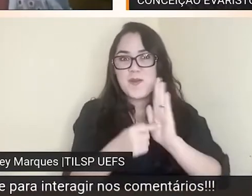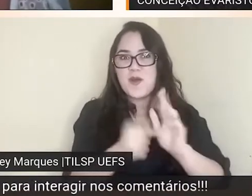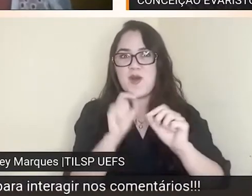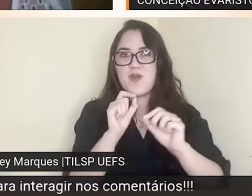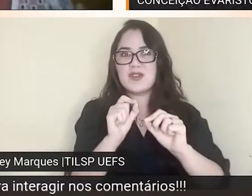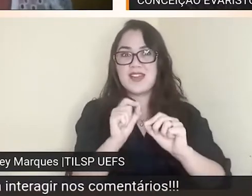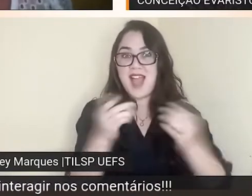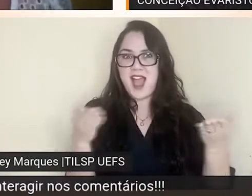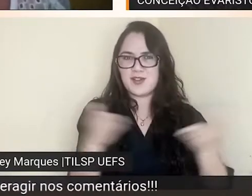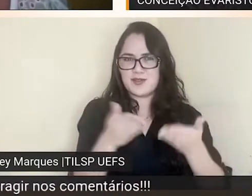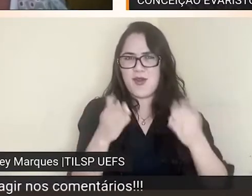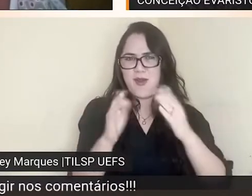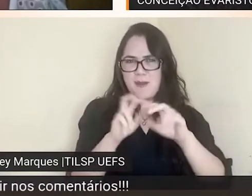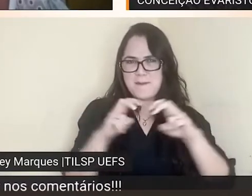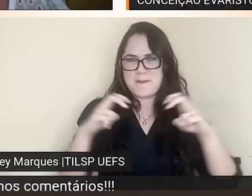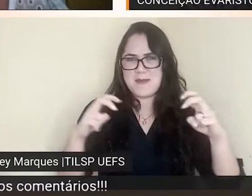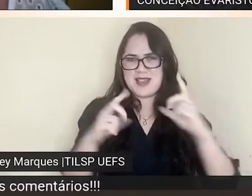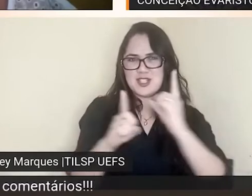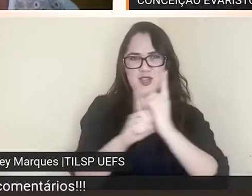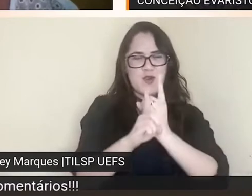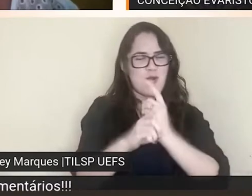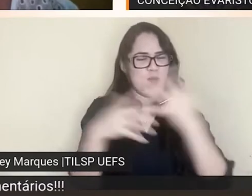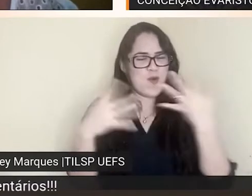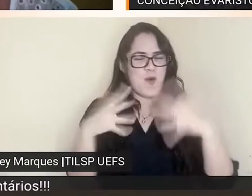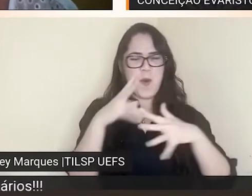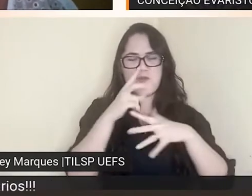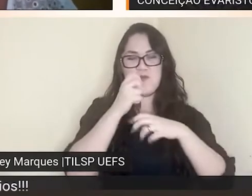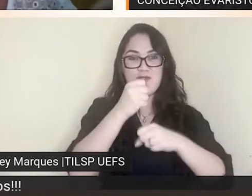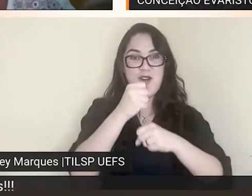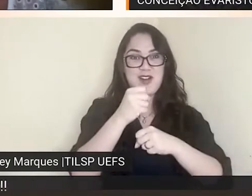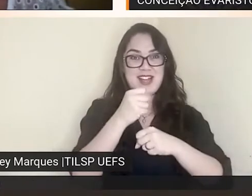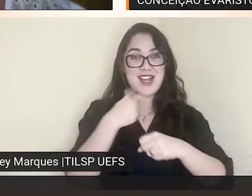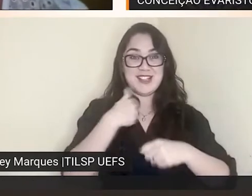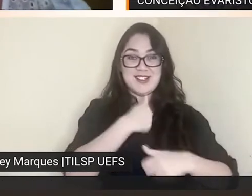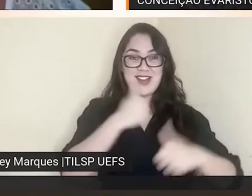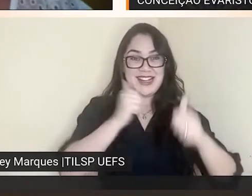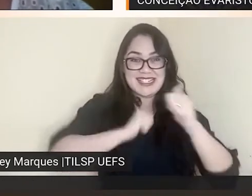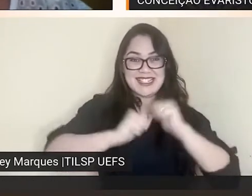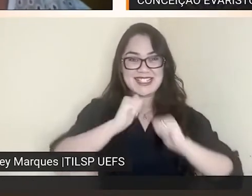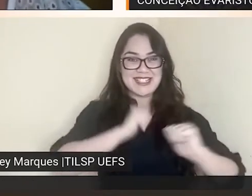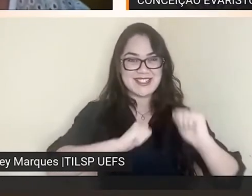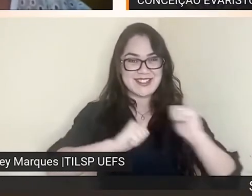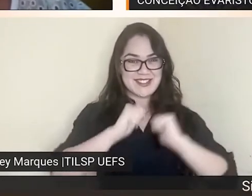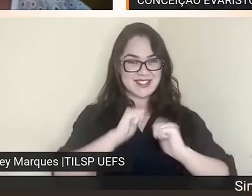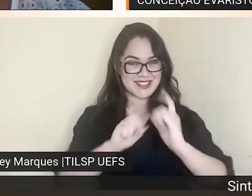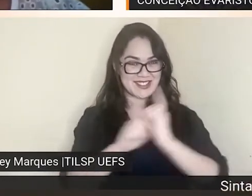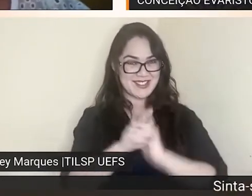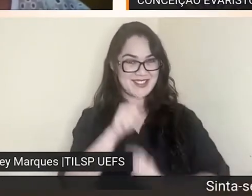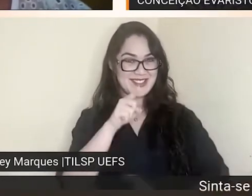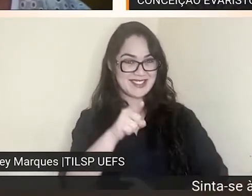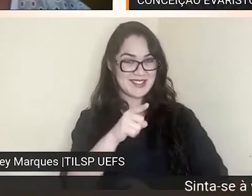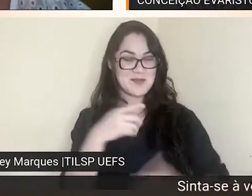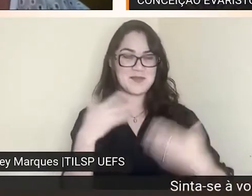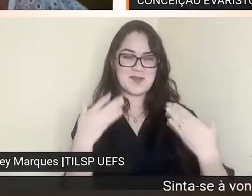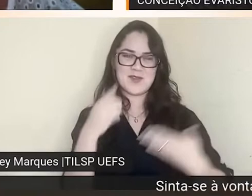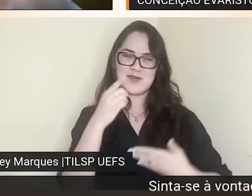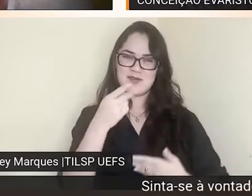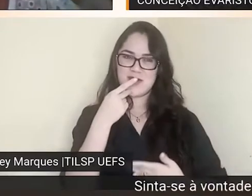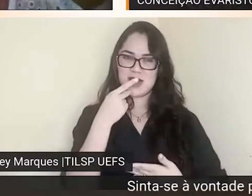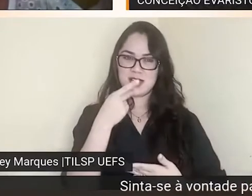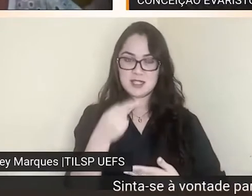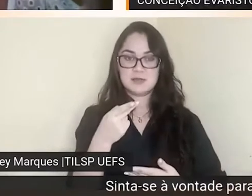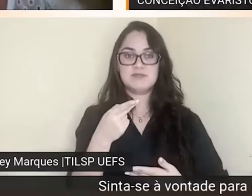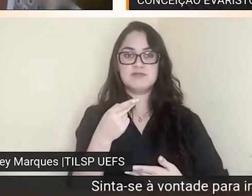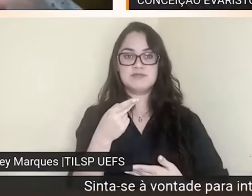encontro e como você estava sendo esperada na nossa Flifes, né, há bastante tempo. Né? Então, assim, você falando desse lugar, das